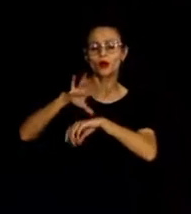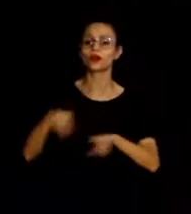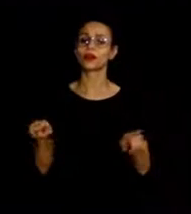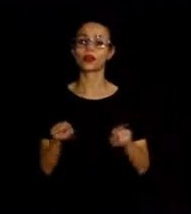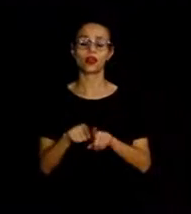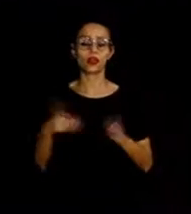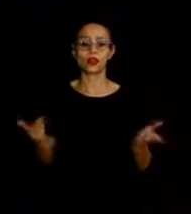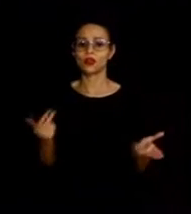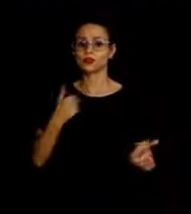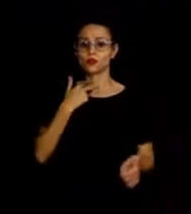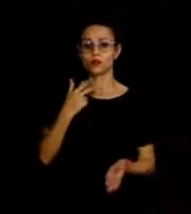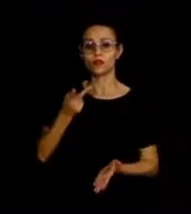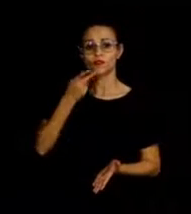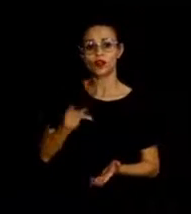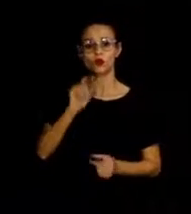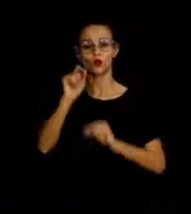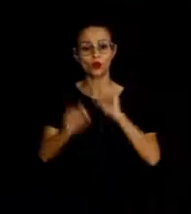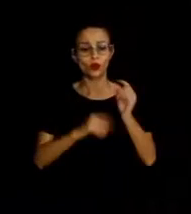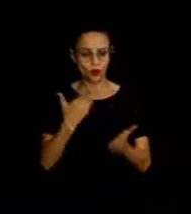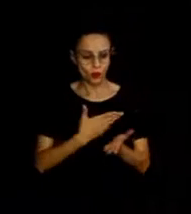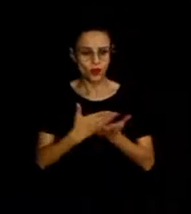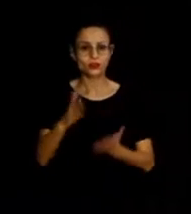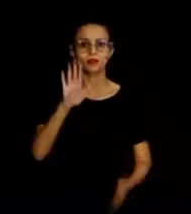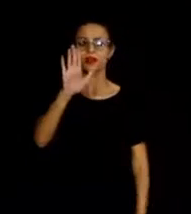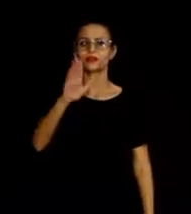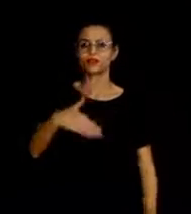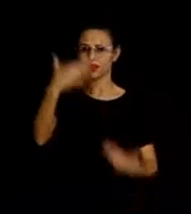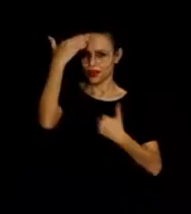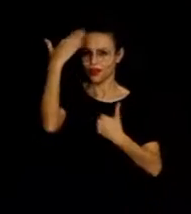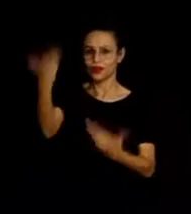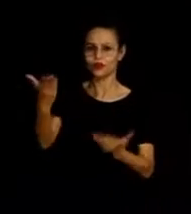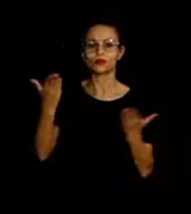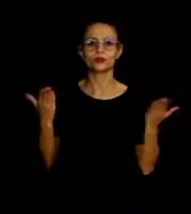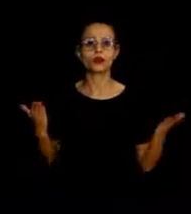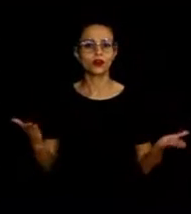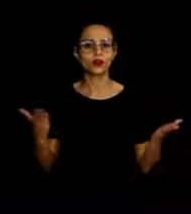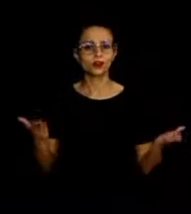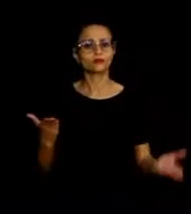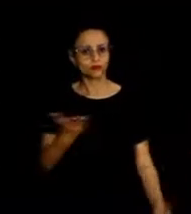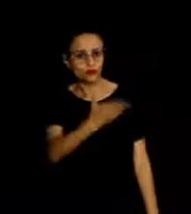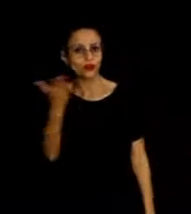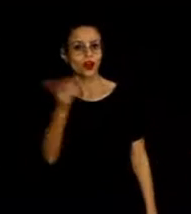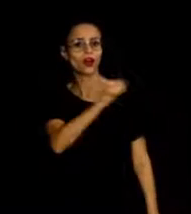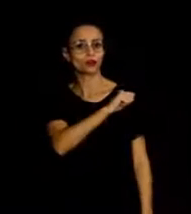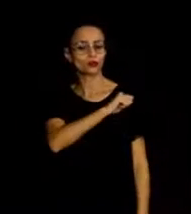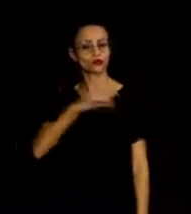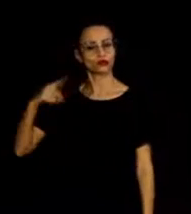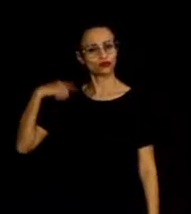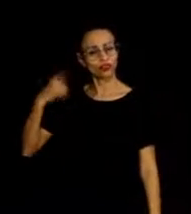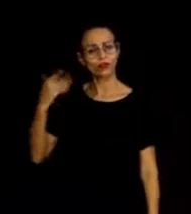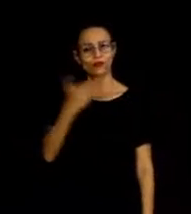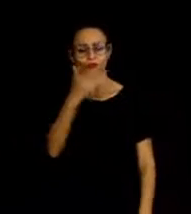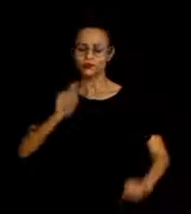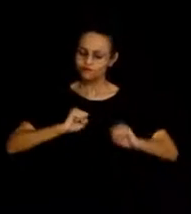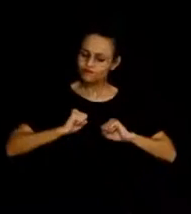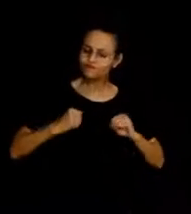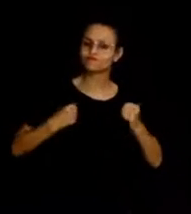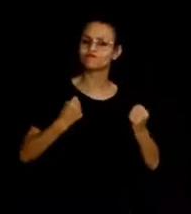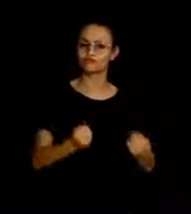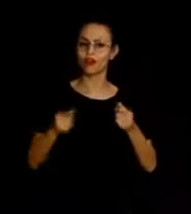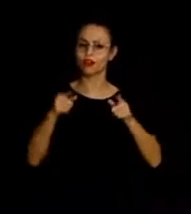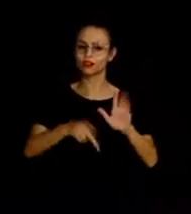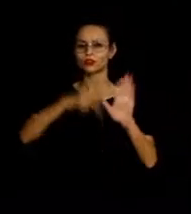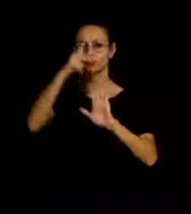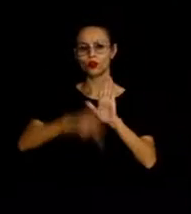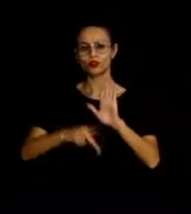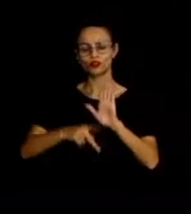poderia começar sem fazer aqui uma um agradecimento aos estudantes do curso de Direito que estão engajadas com esse